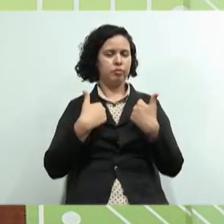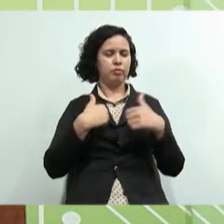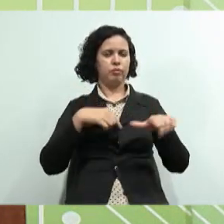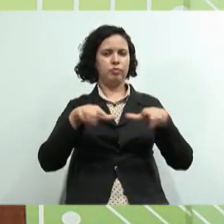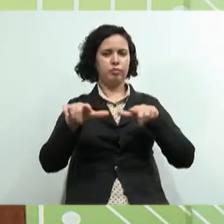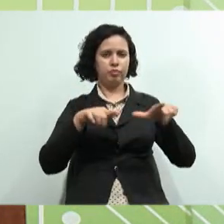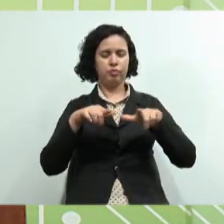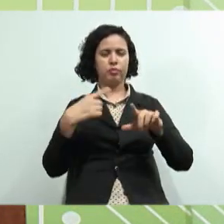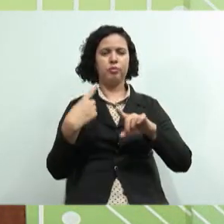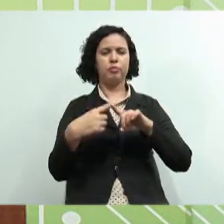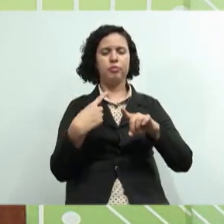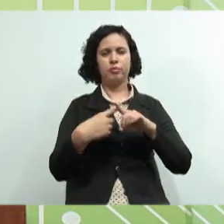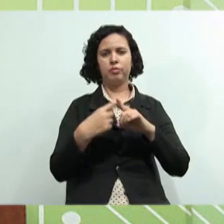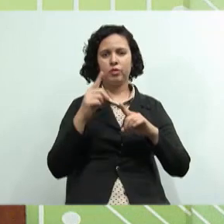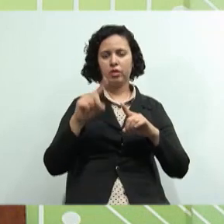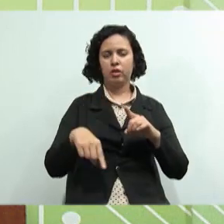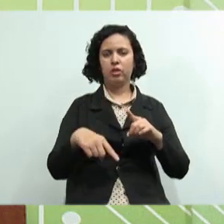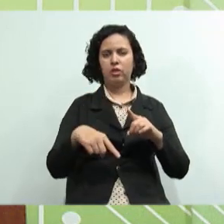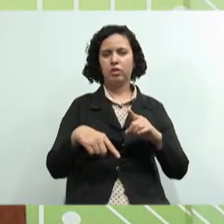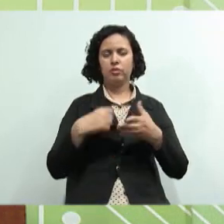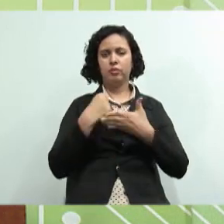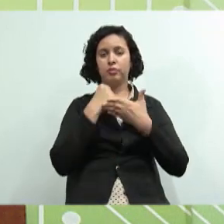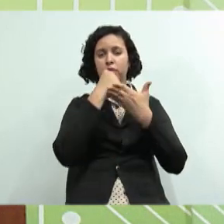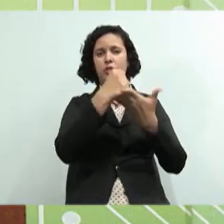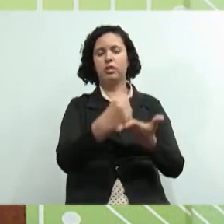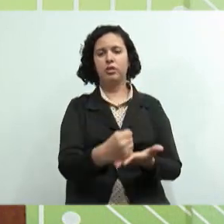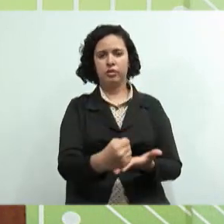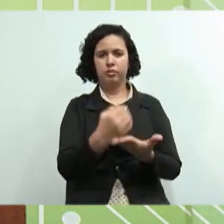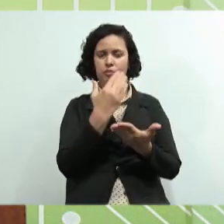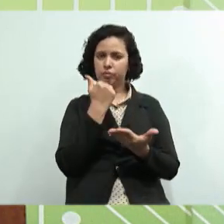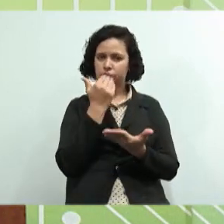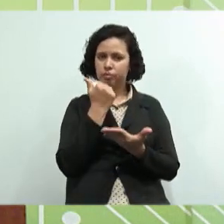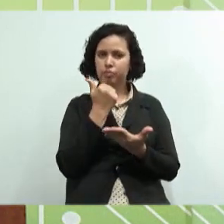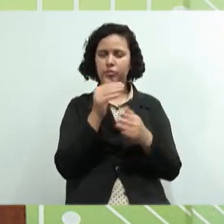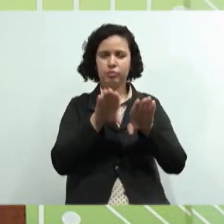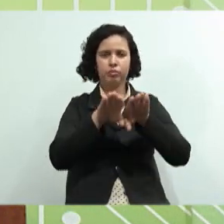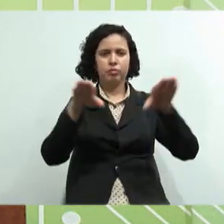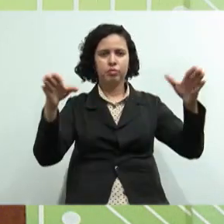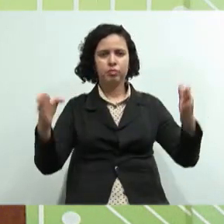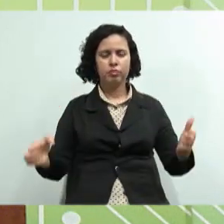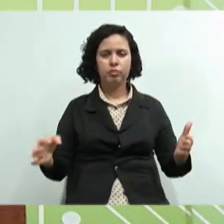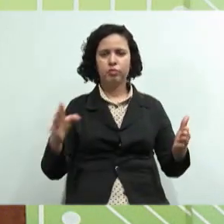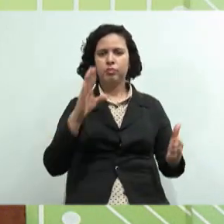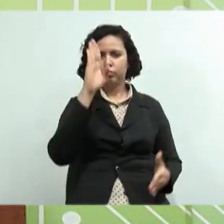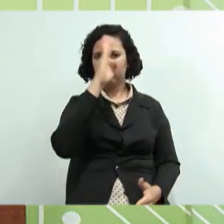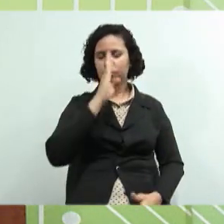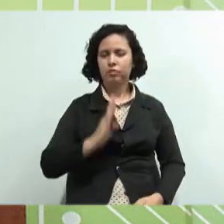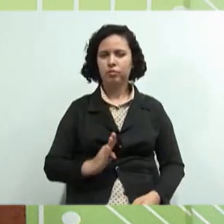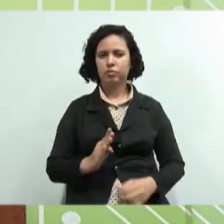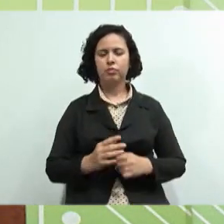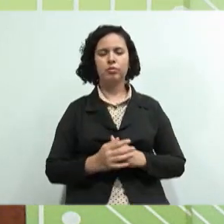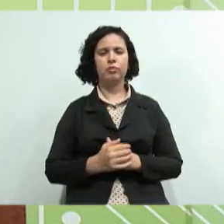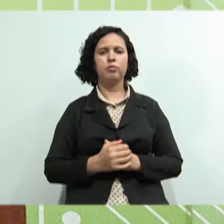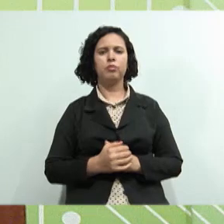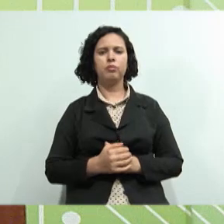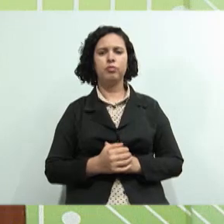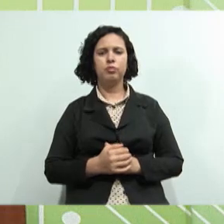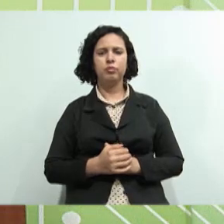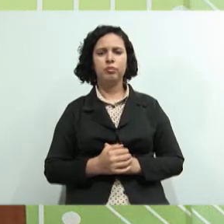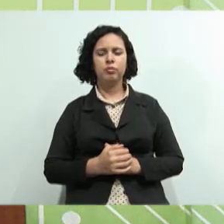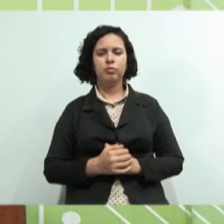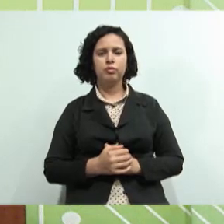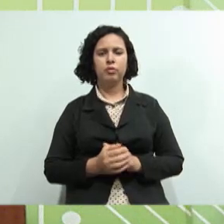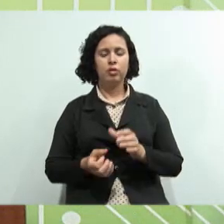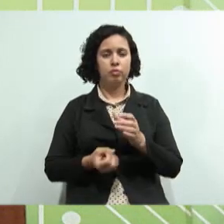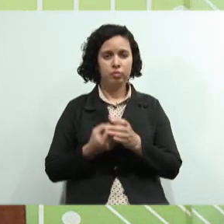essa é a atividade que traz o alimento para a mesa do brasileiro. Como nós podemos ver no nosso vídeo, a produção da agricultura familiar